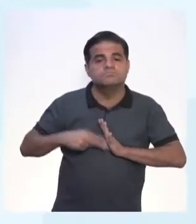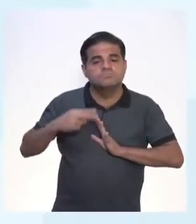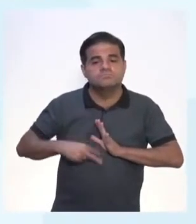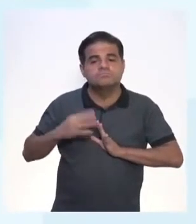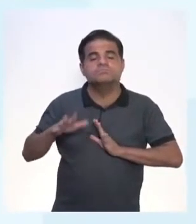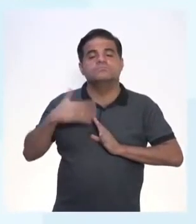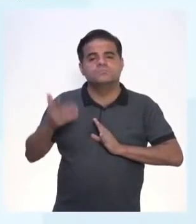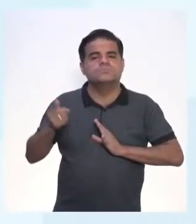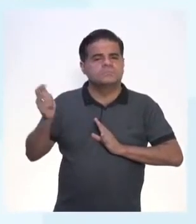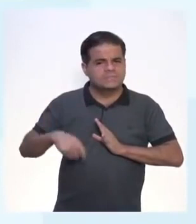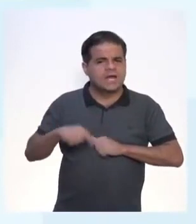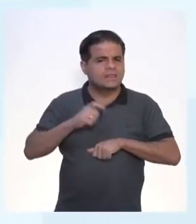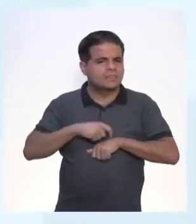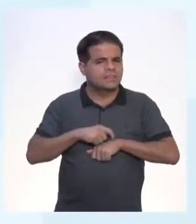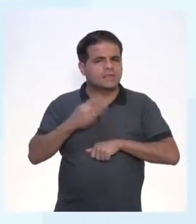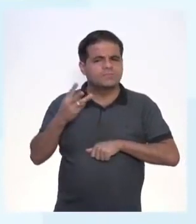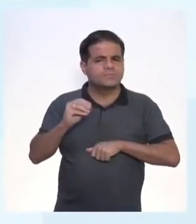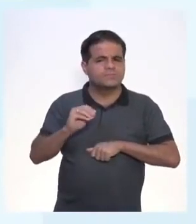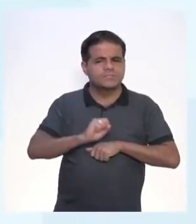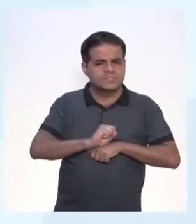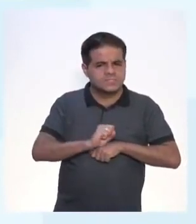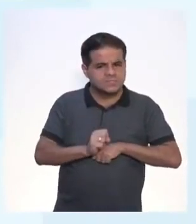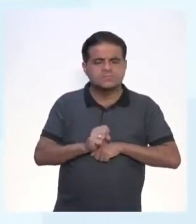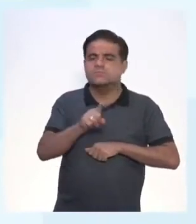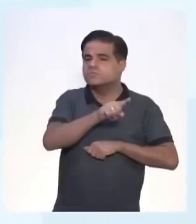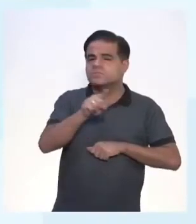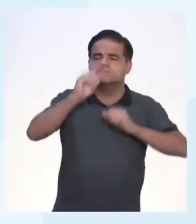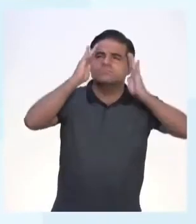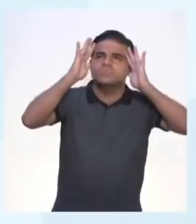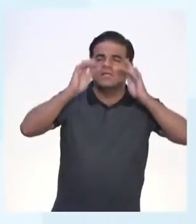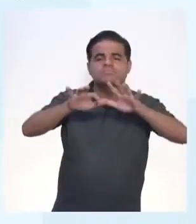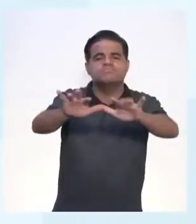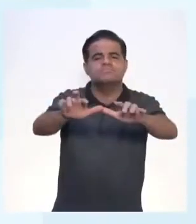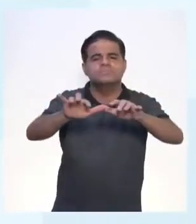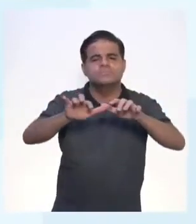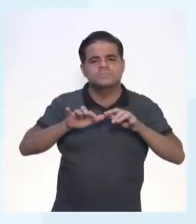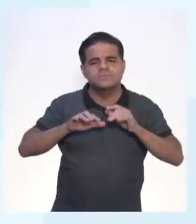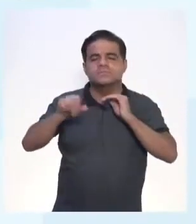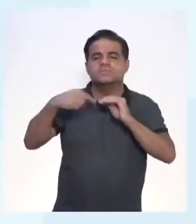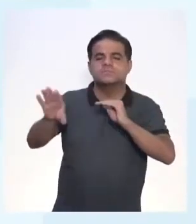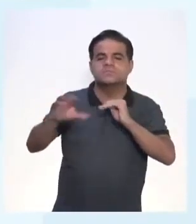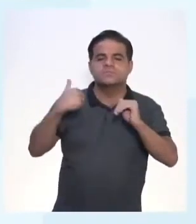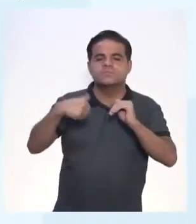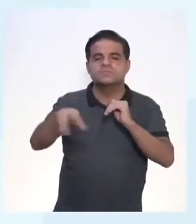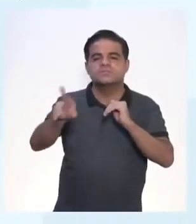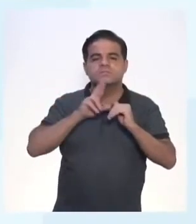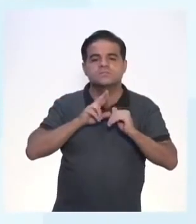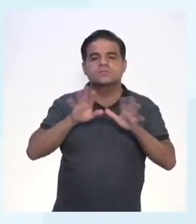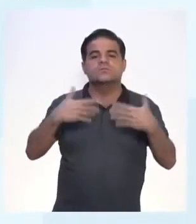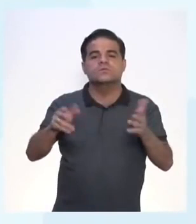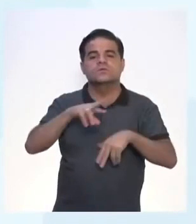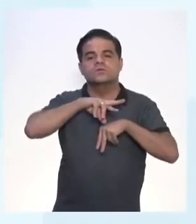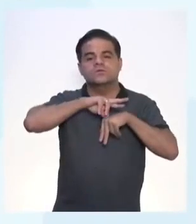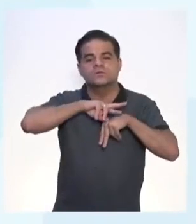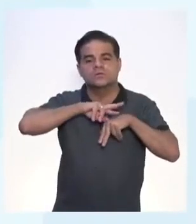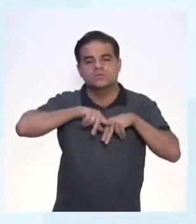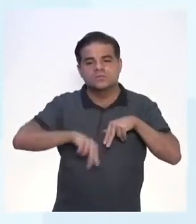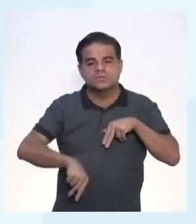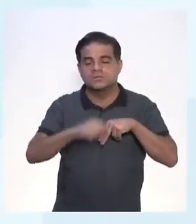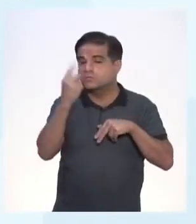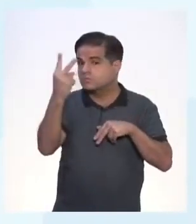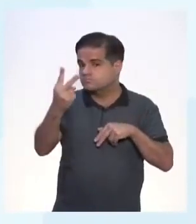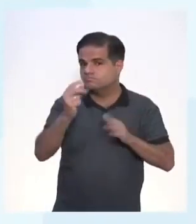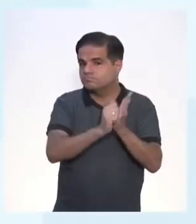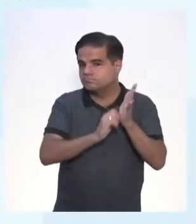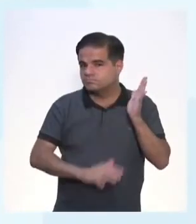Então, acho que dá para dar 30 segundos para eles pensarem e digitarem aí para a gente a resposta, qual é o gênero do texto 2,